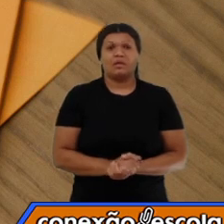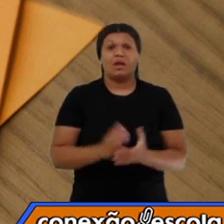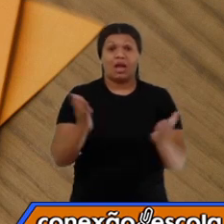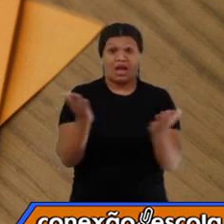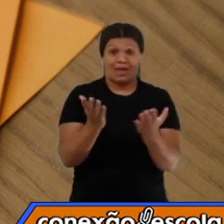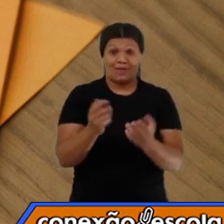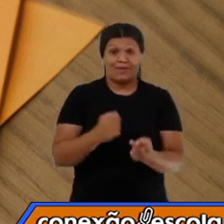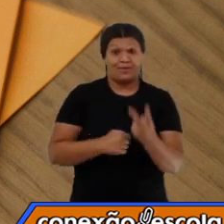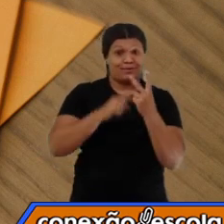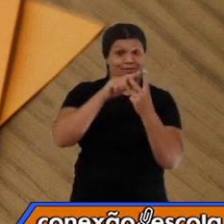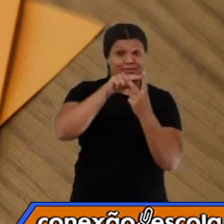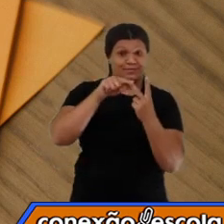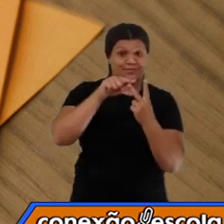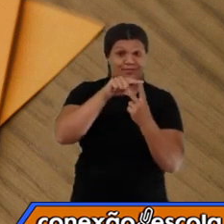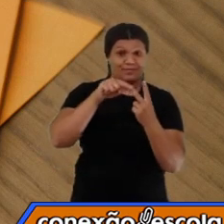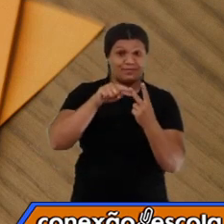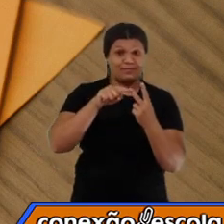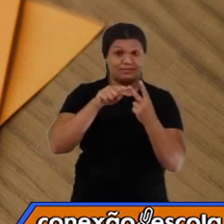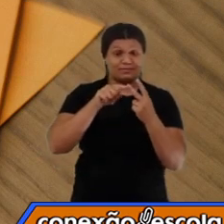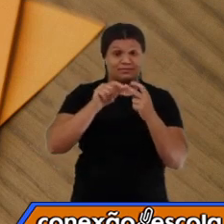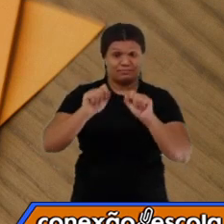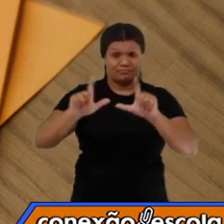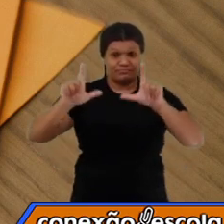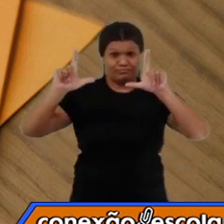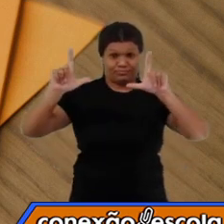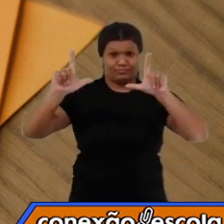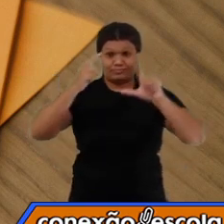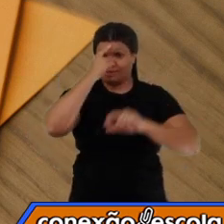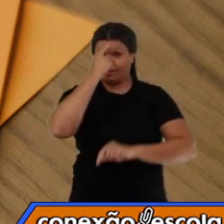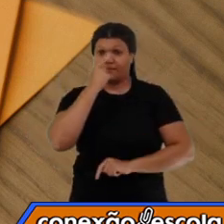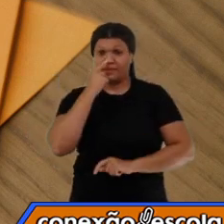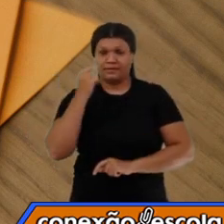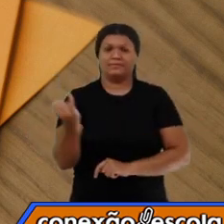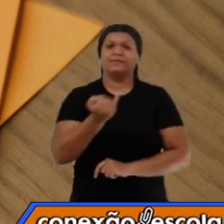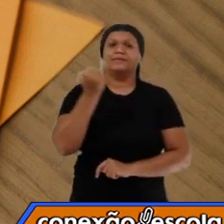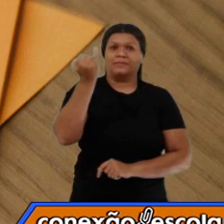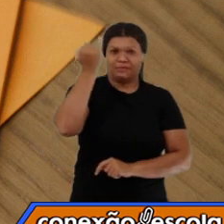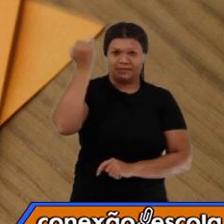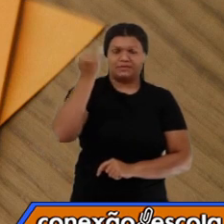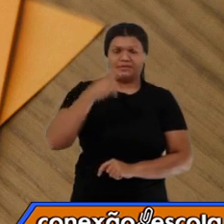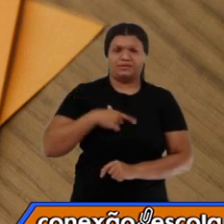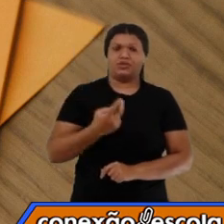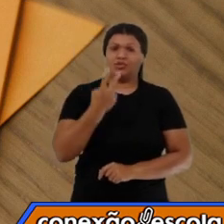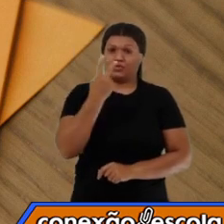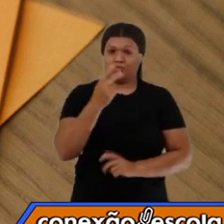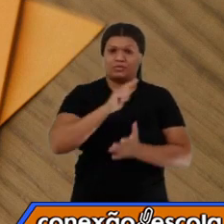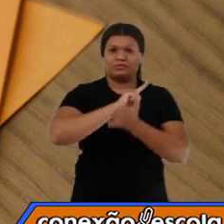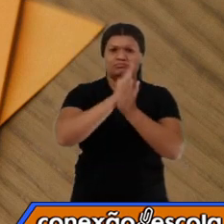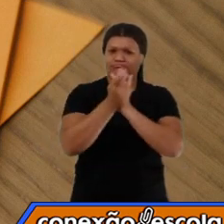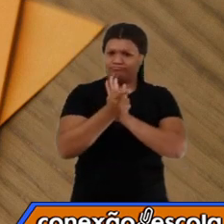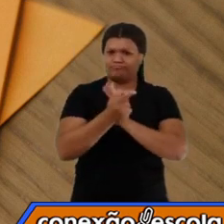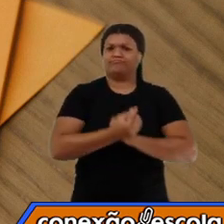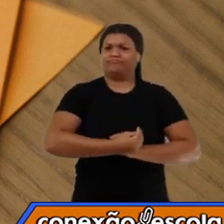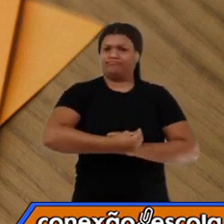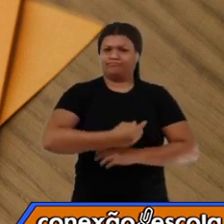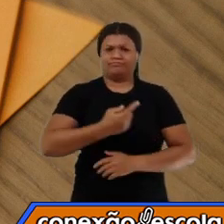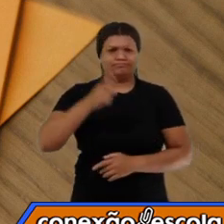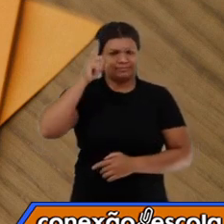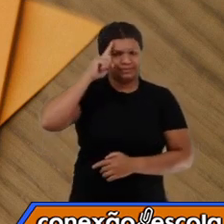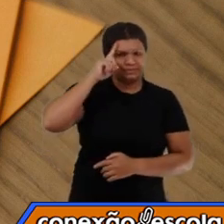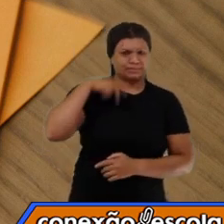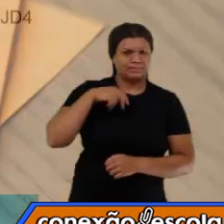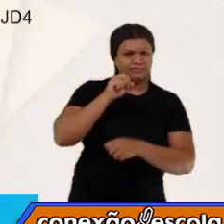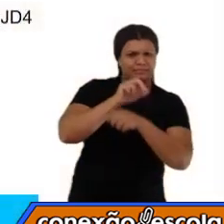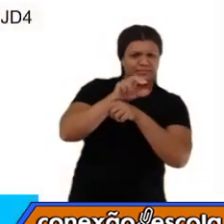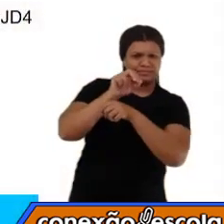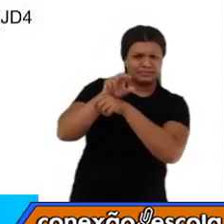duas imagens muito importantes aqui. Dois gêneros textuais muito presentes na nossa vida. A